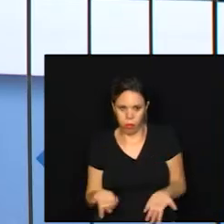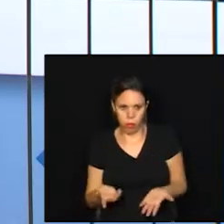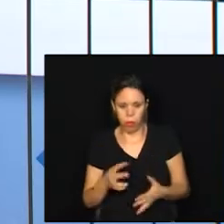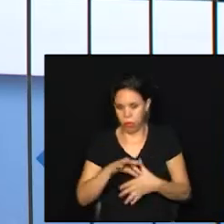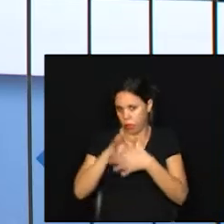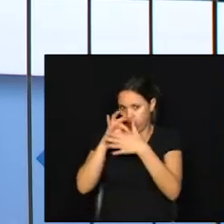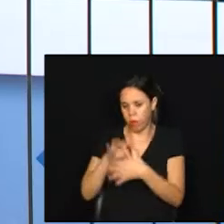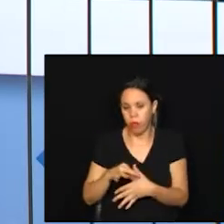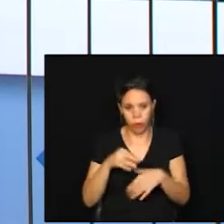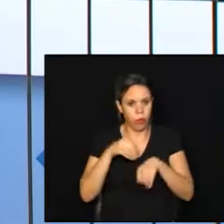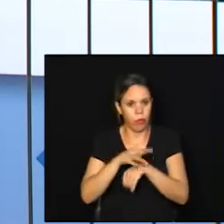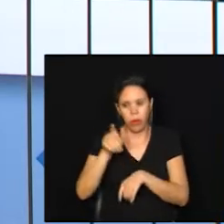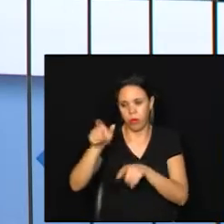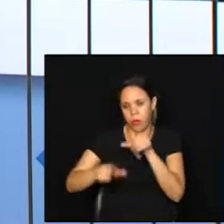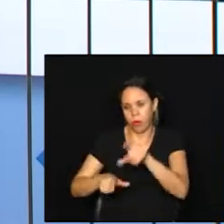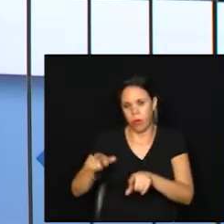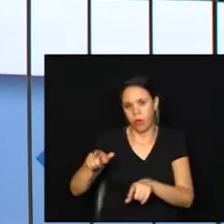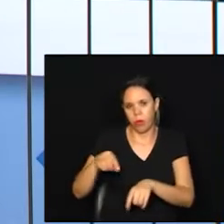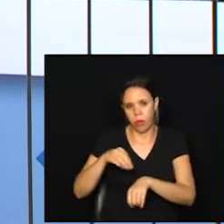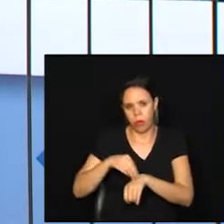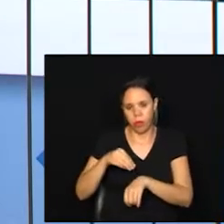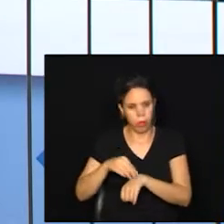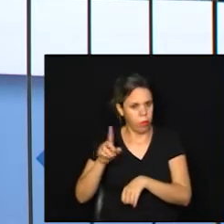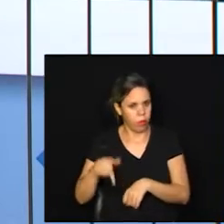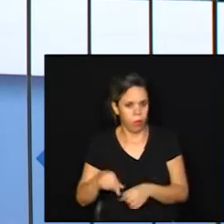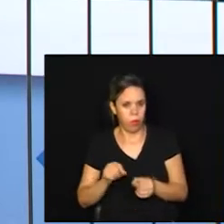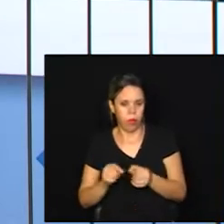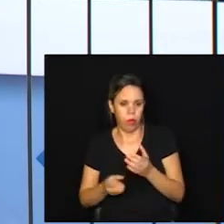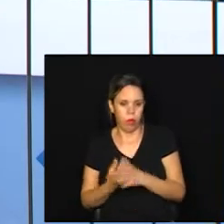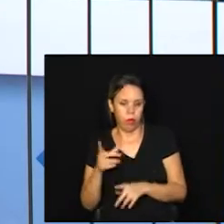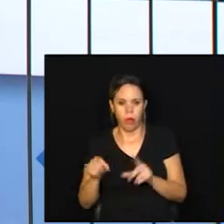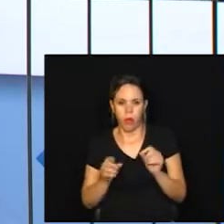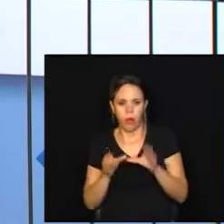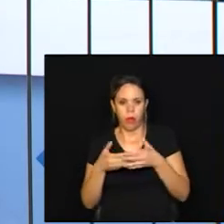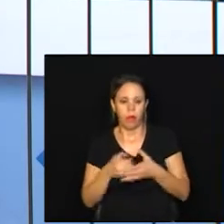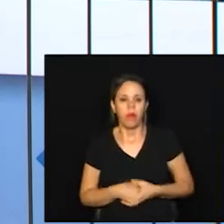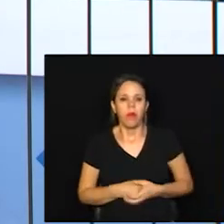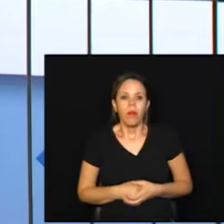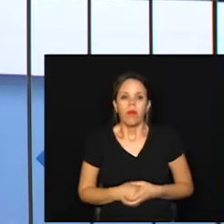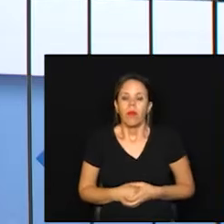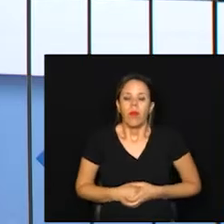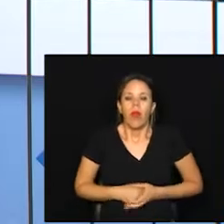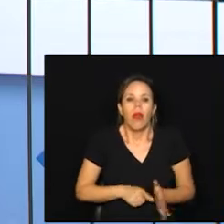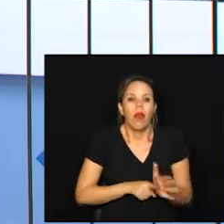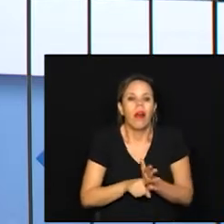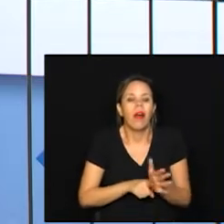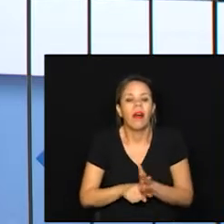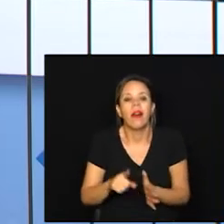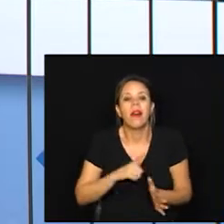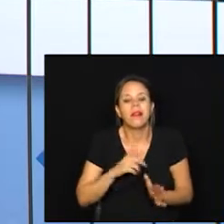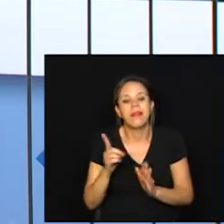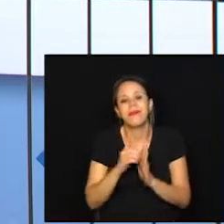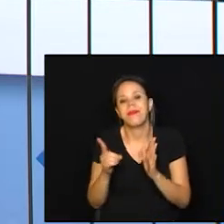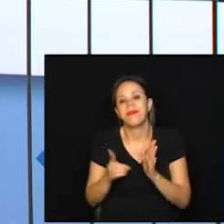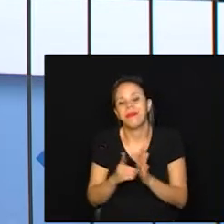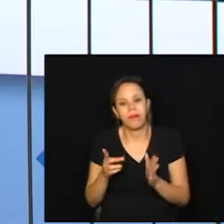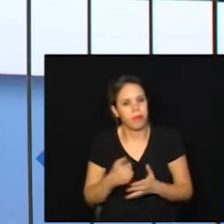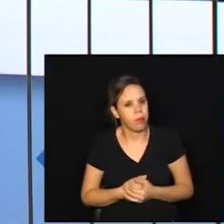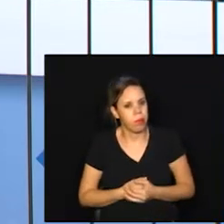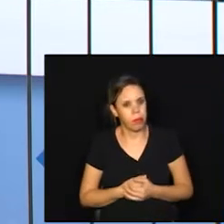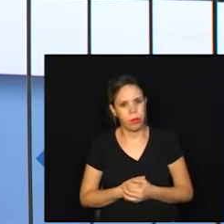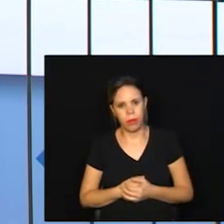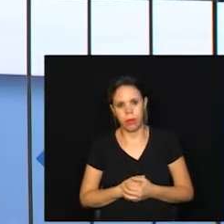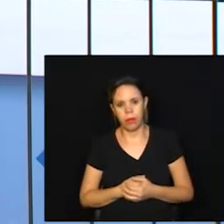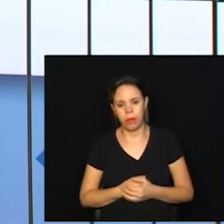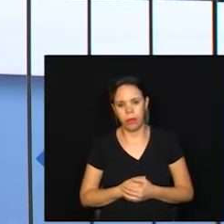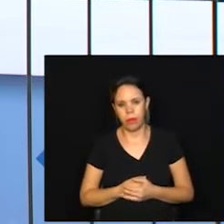líder indica quem será o membro. É assim que é feita a escolha de uma comissão de estudos. Nós temos aí um decreto, neste caso,